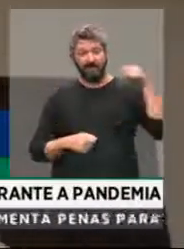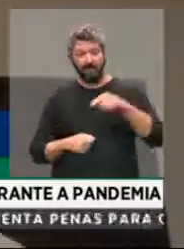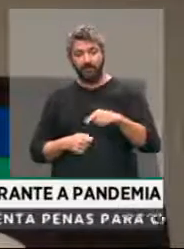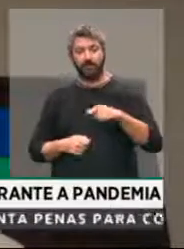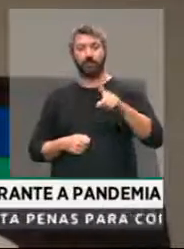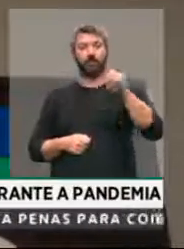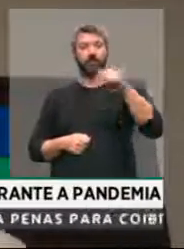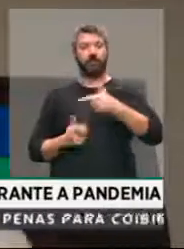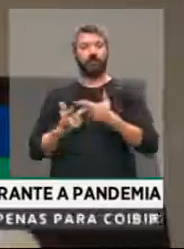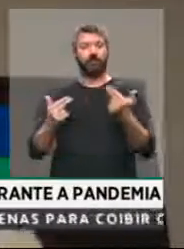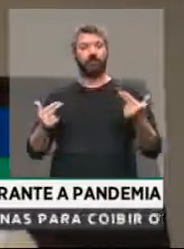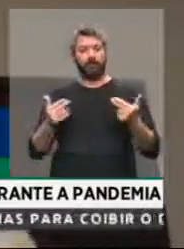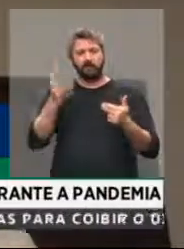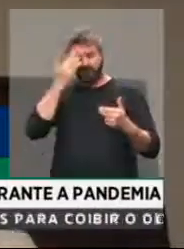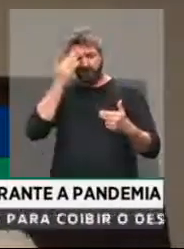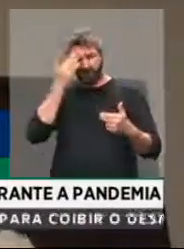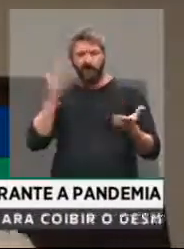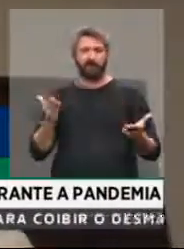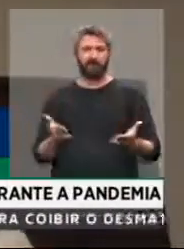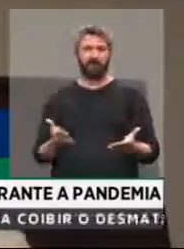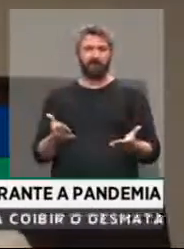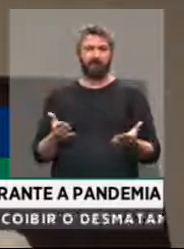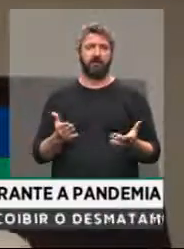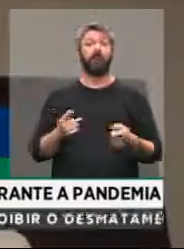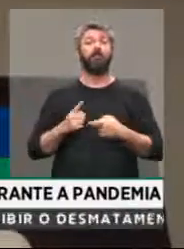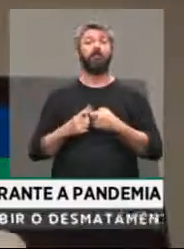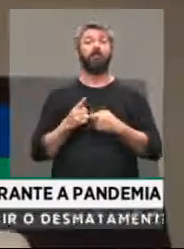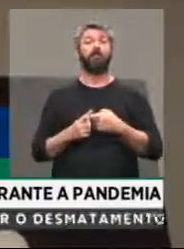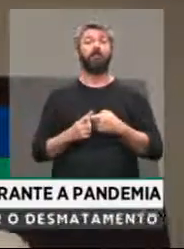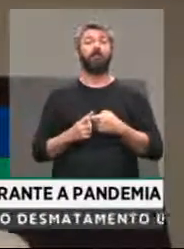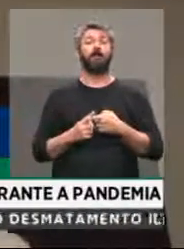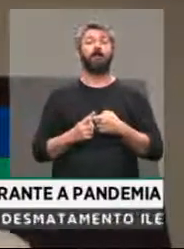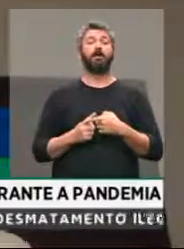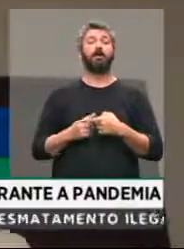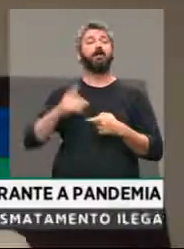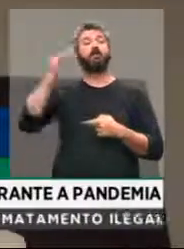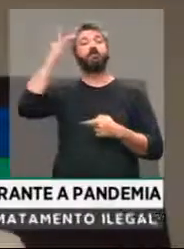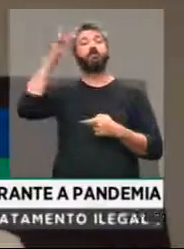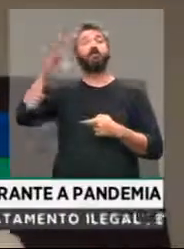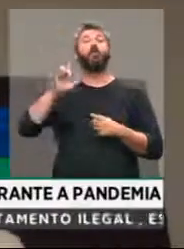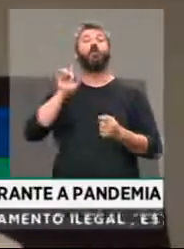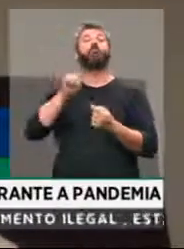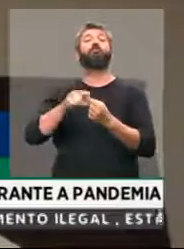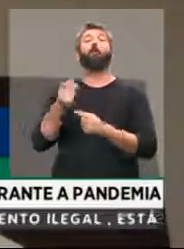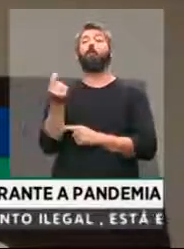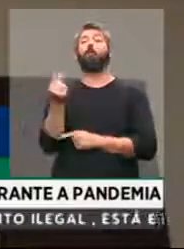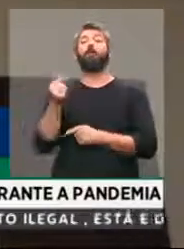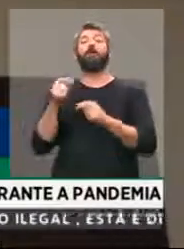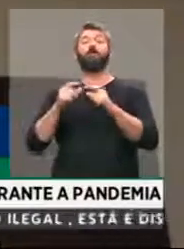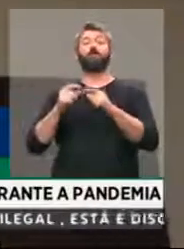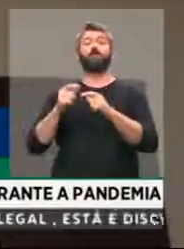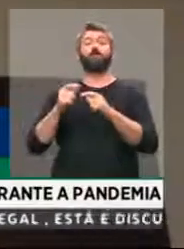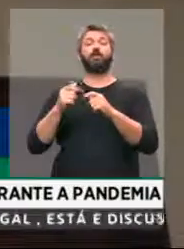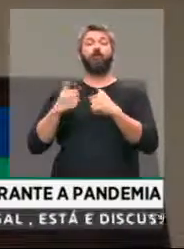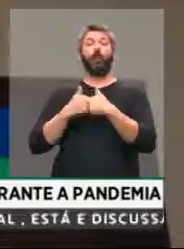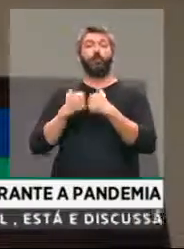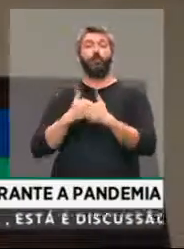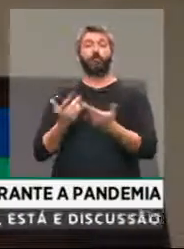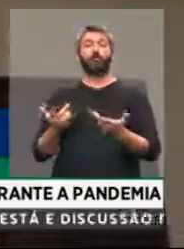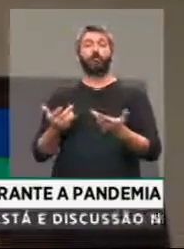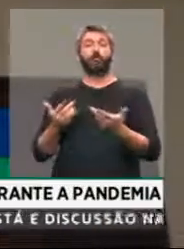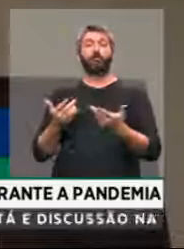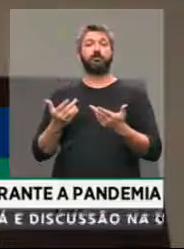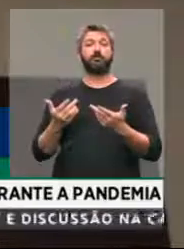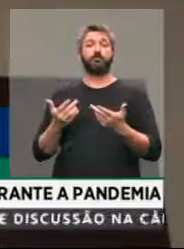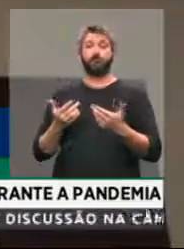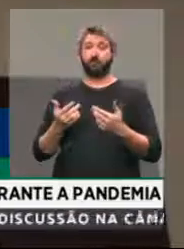caixa preta que a gente sabe. Por quê? Por que nós não sabemos a razão do valor das passagens? Nós